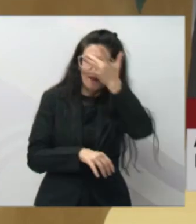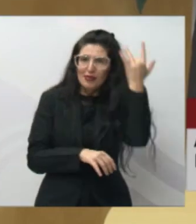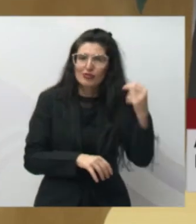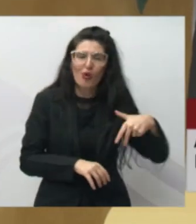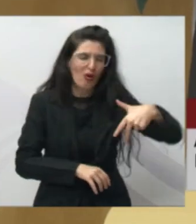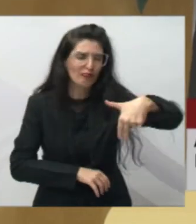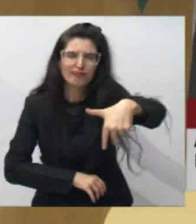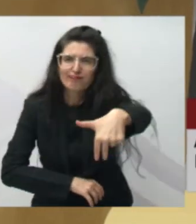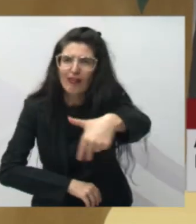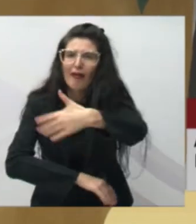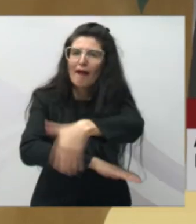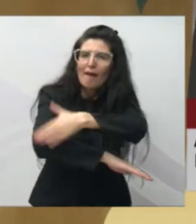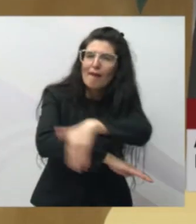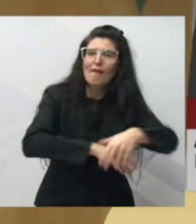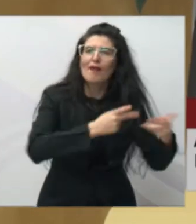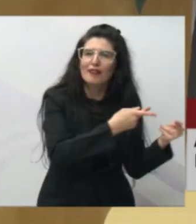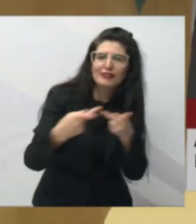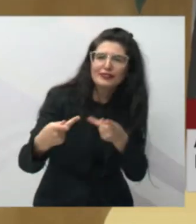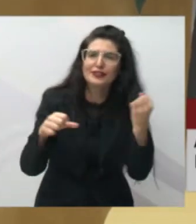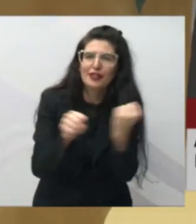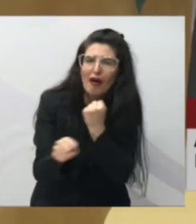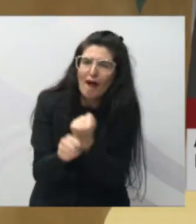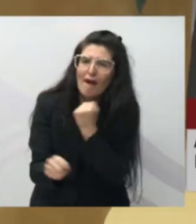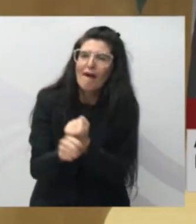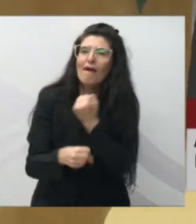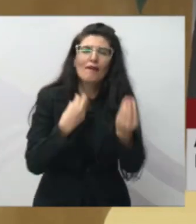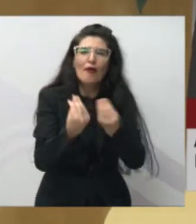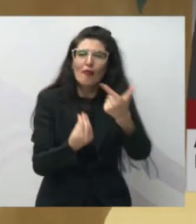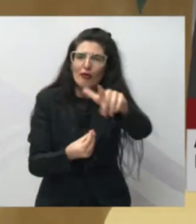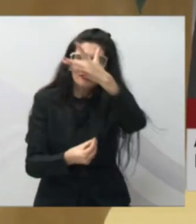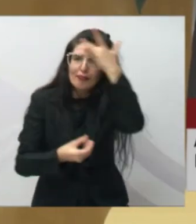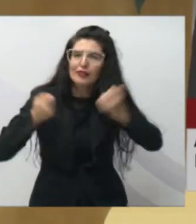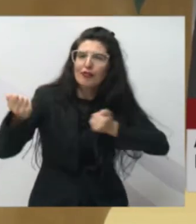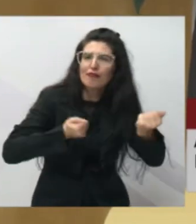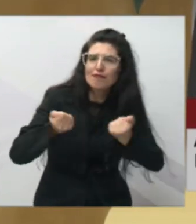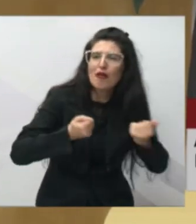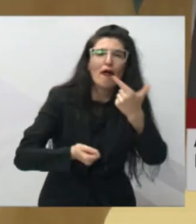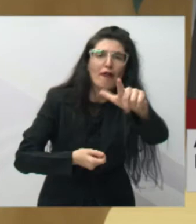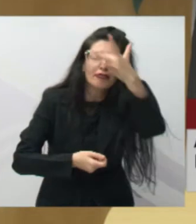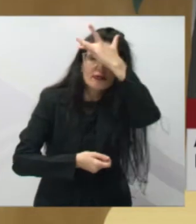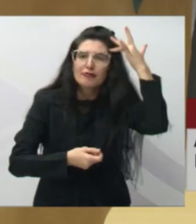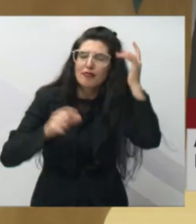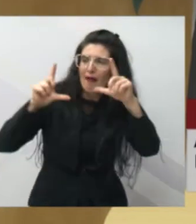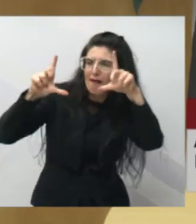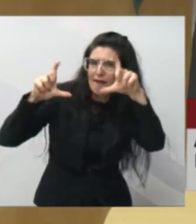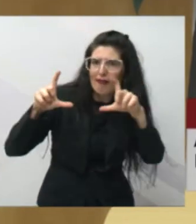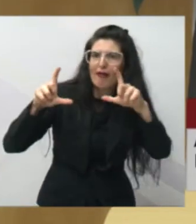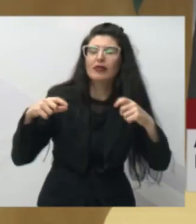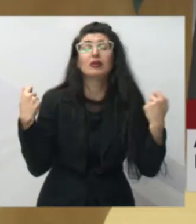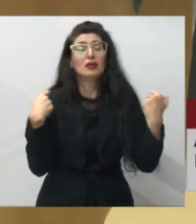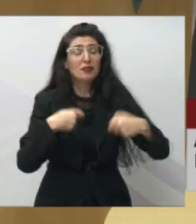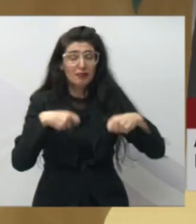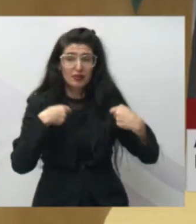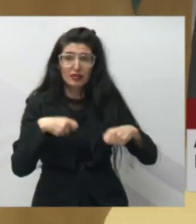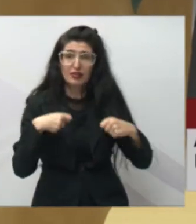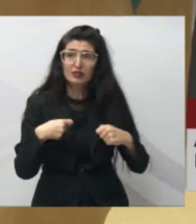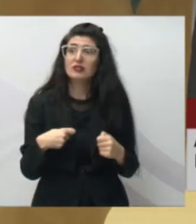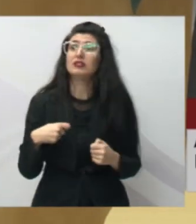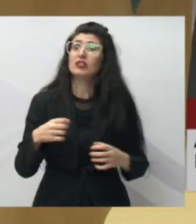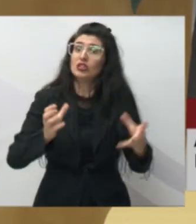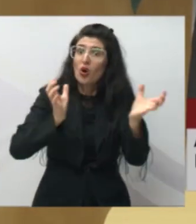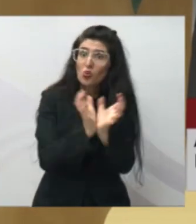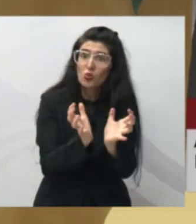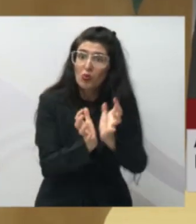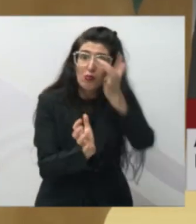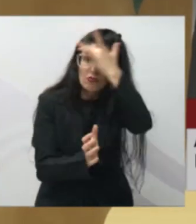chamam na rua, visita obras e tudo mais, né? Quem vai atender? Precisa de uma estrutura ficar dentro do gabinete para dar